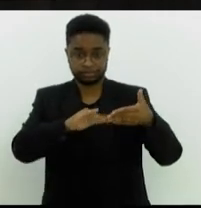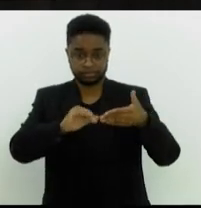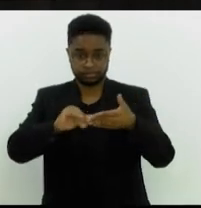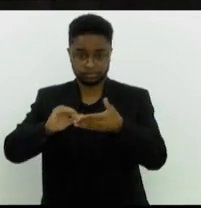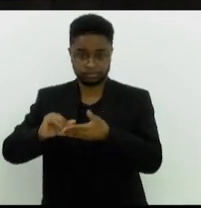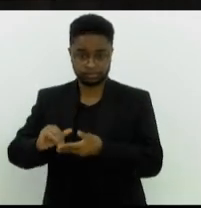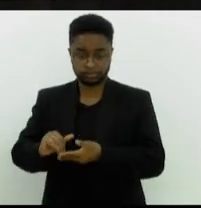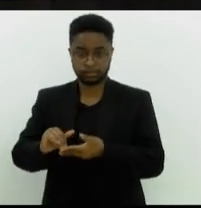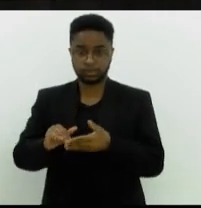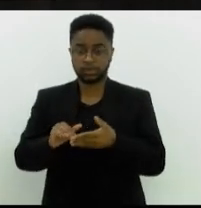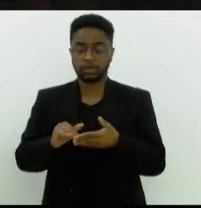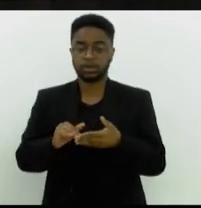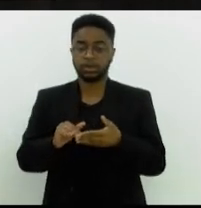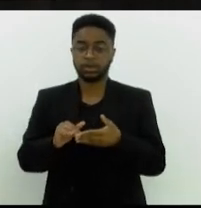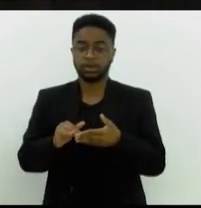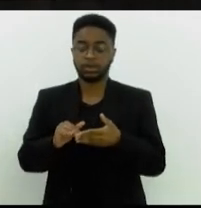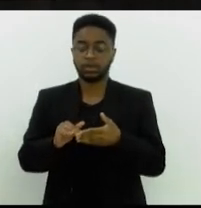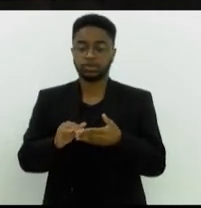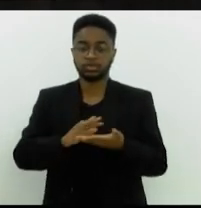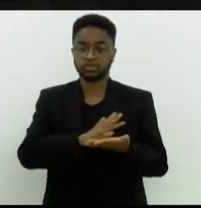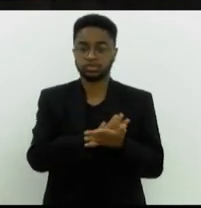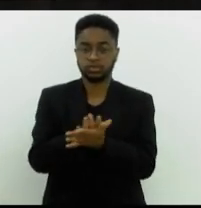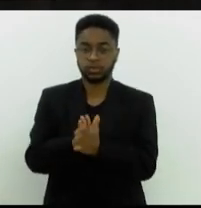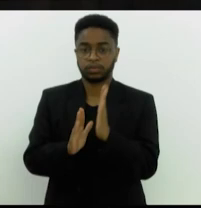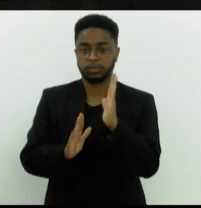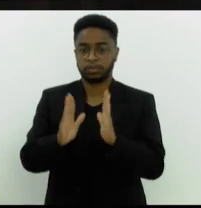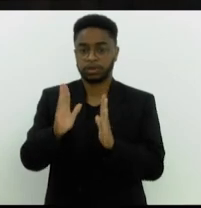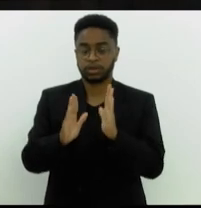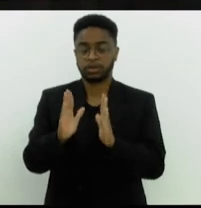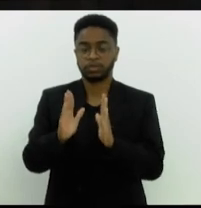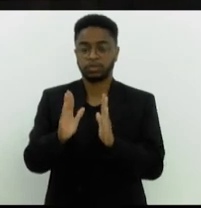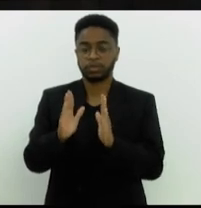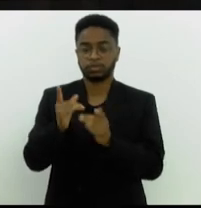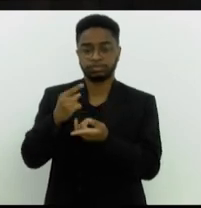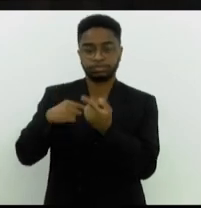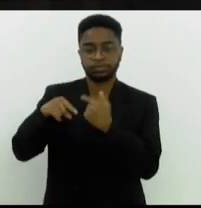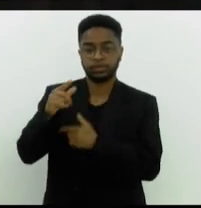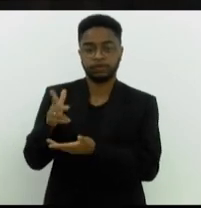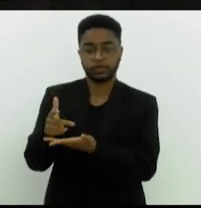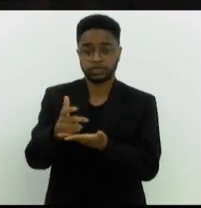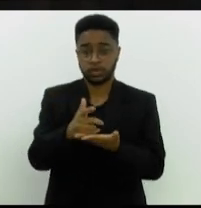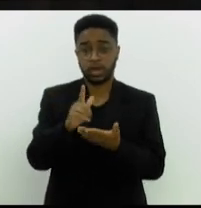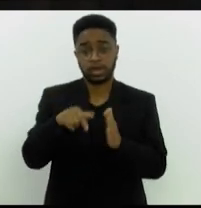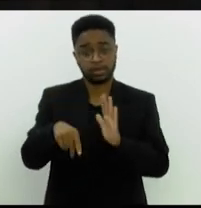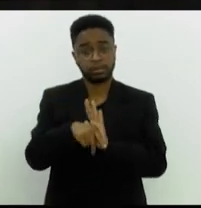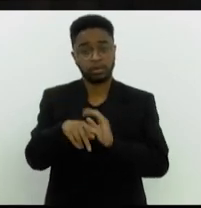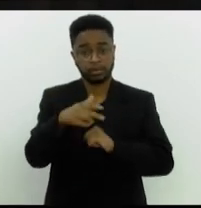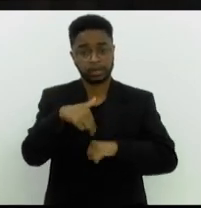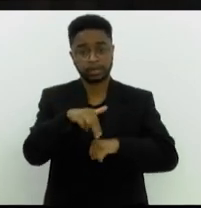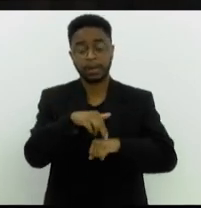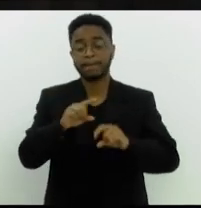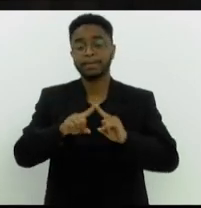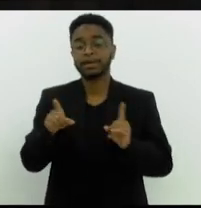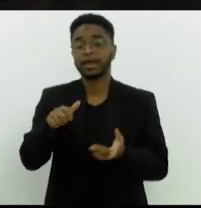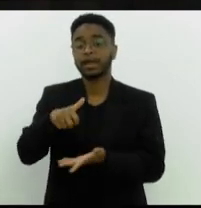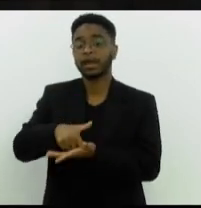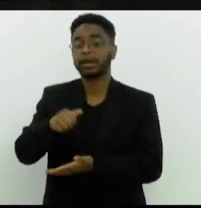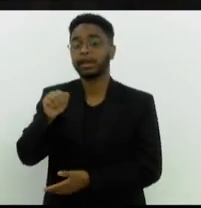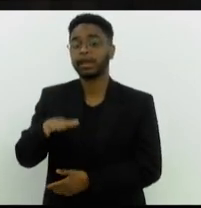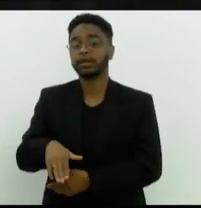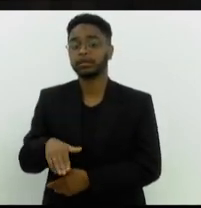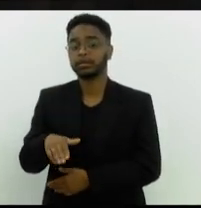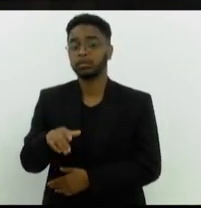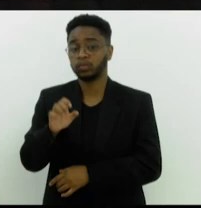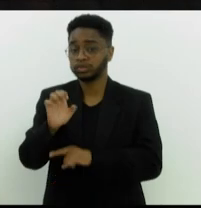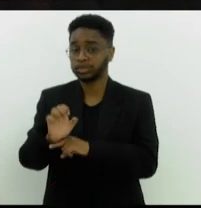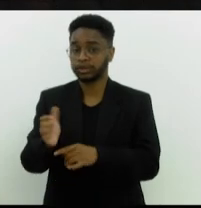o regime de recuperação fiscal é a União. E quem é punido? O